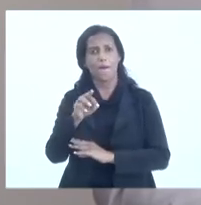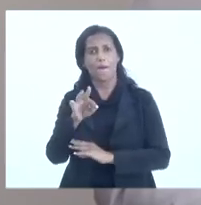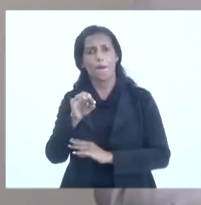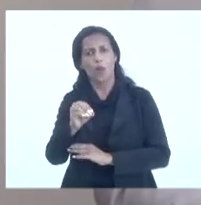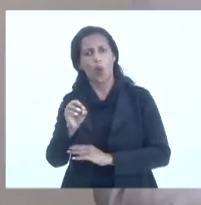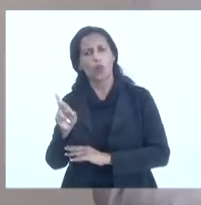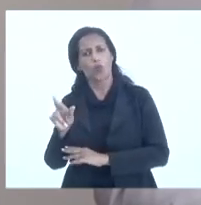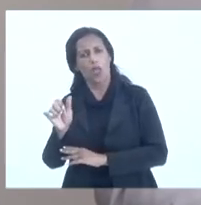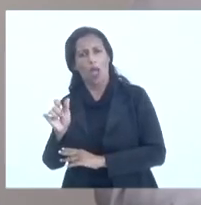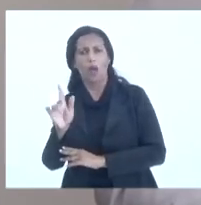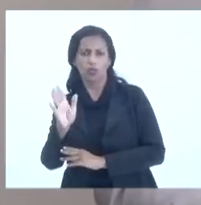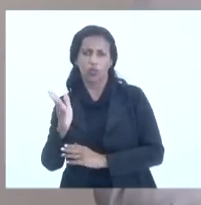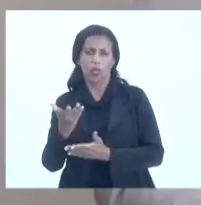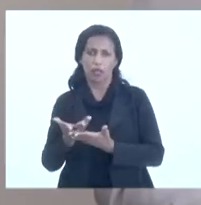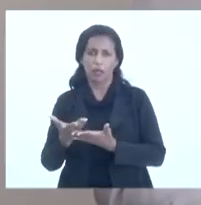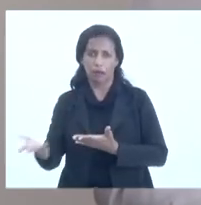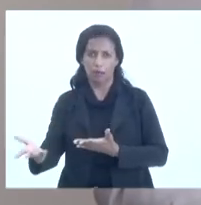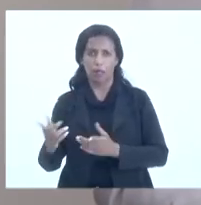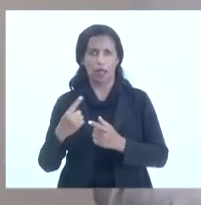Está bem encaminhada as discussões.